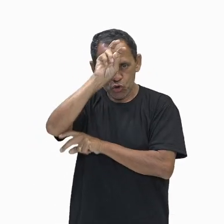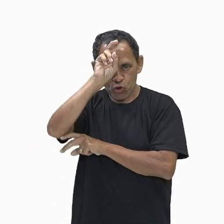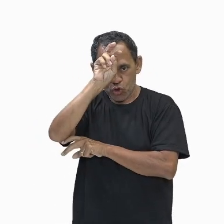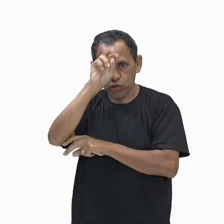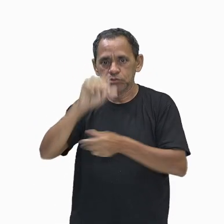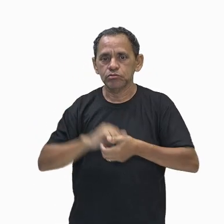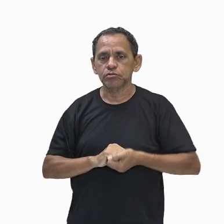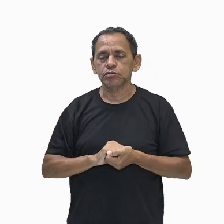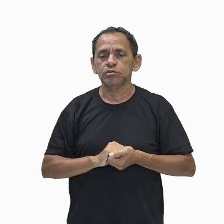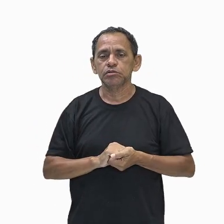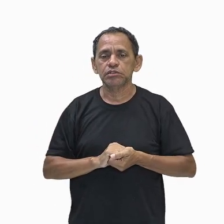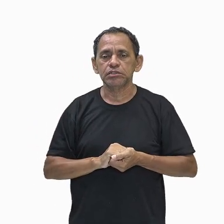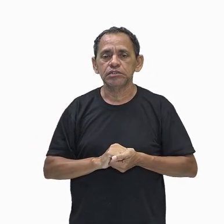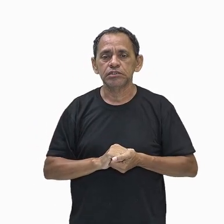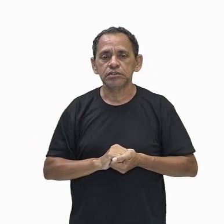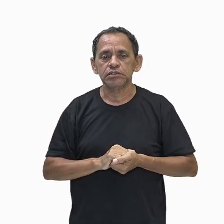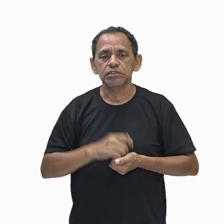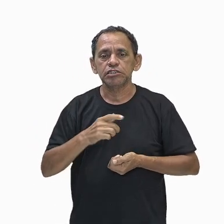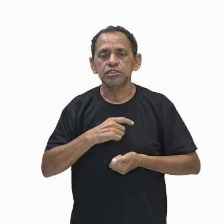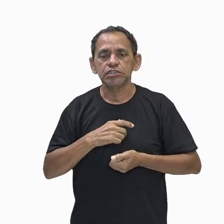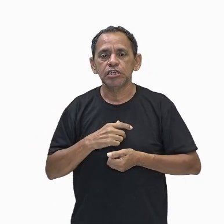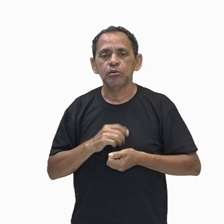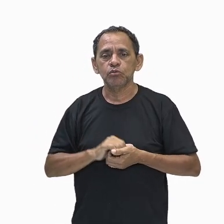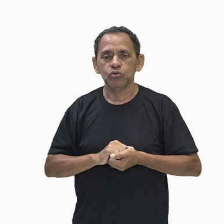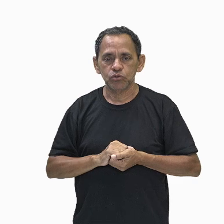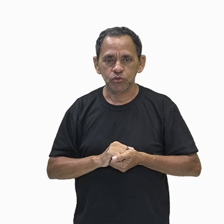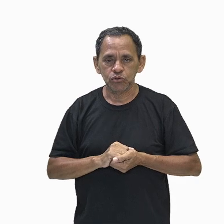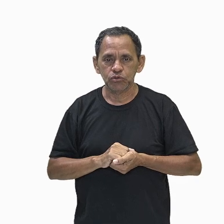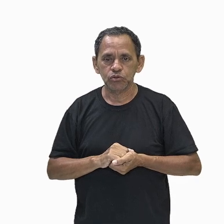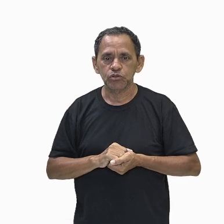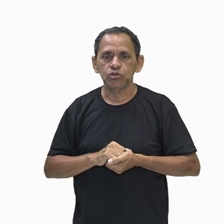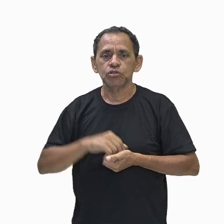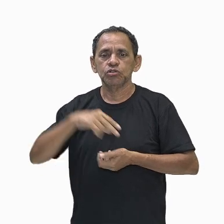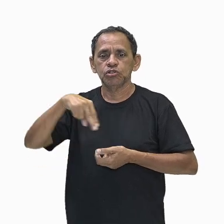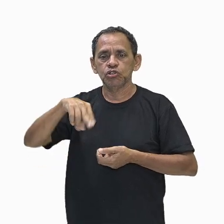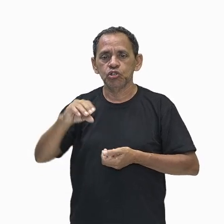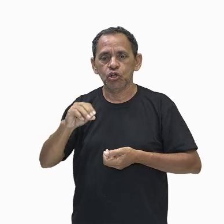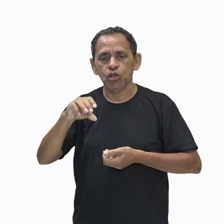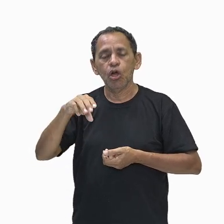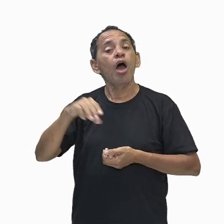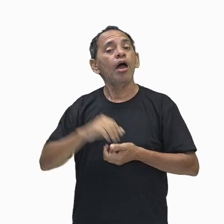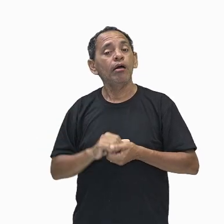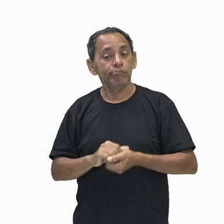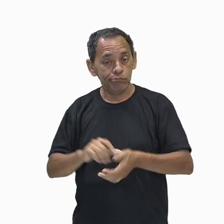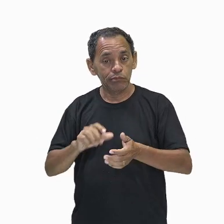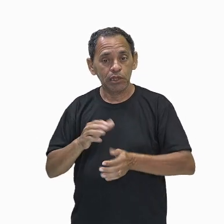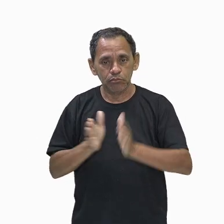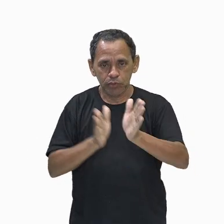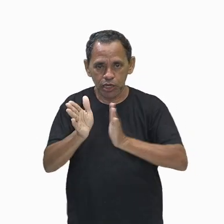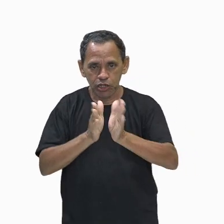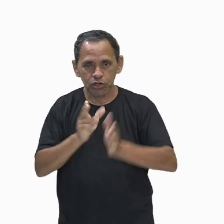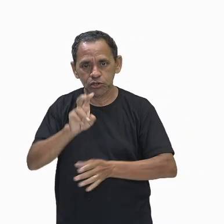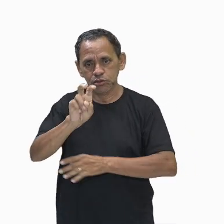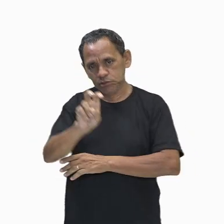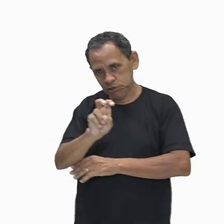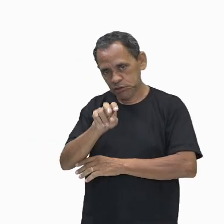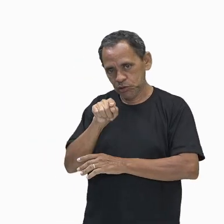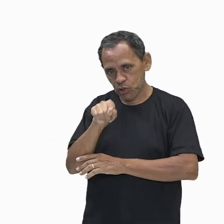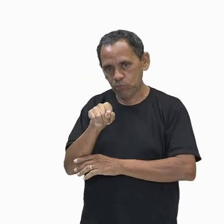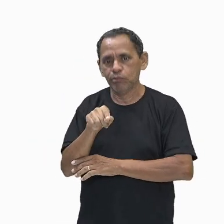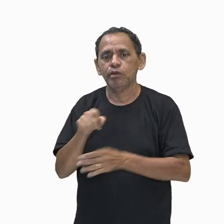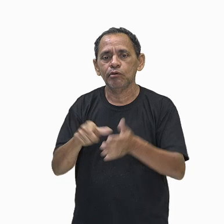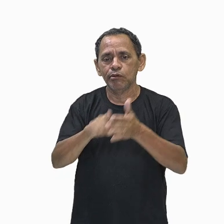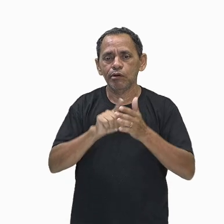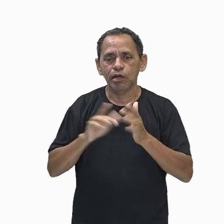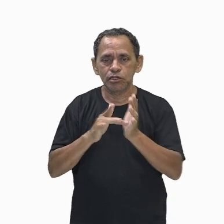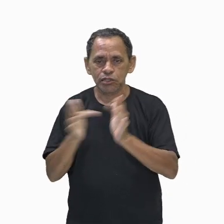pré-dinástico, nós temos, então, aí os nomos, tá? Entre 5 mil antes de Cristo, aldeias de camponeses espalharam-se ao longo do